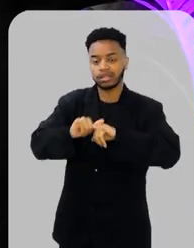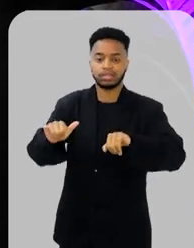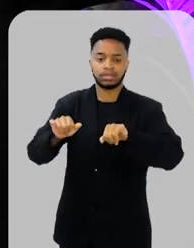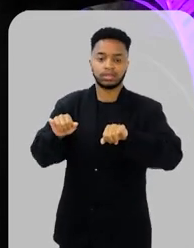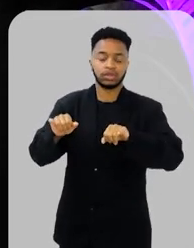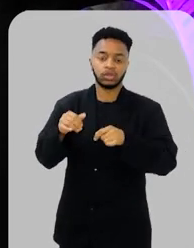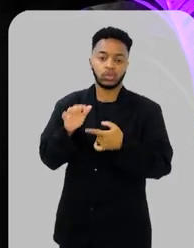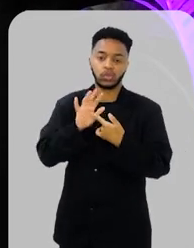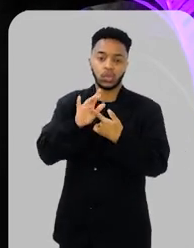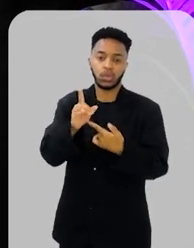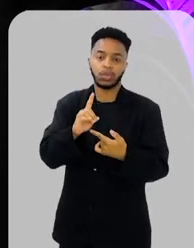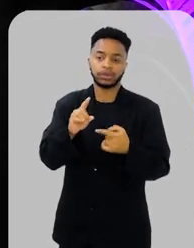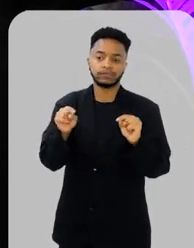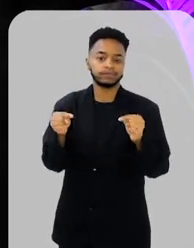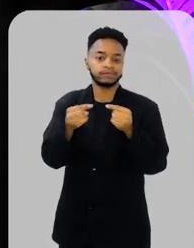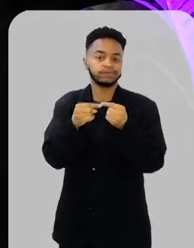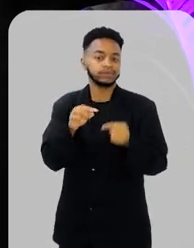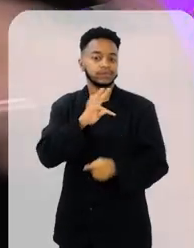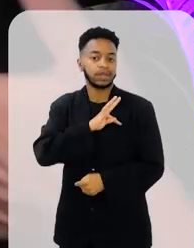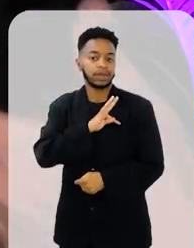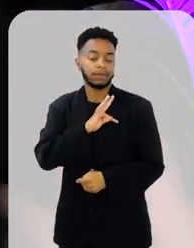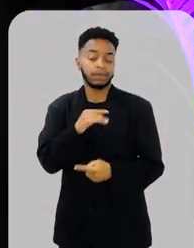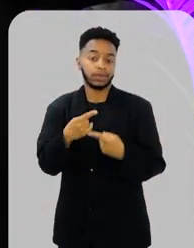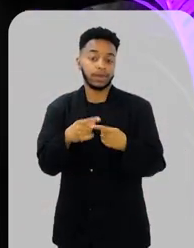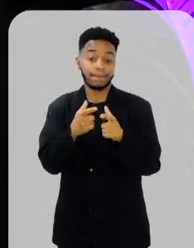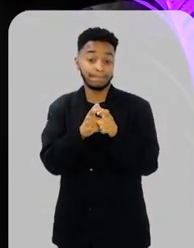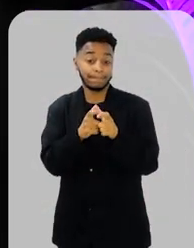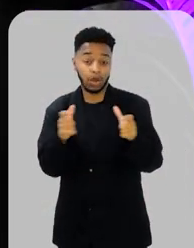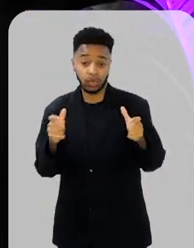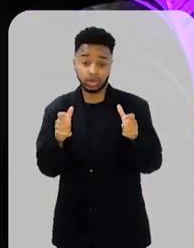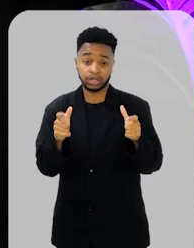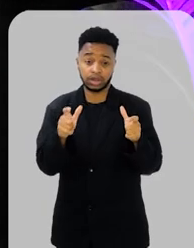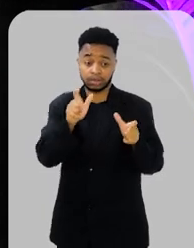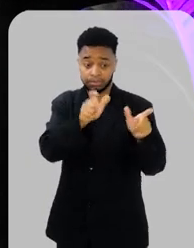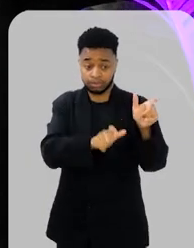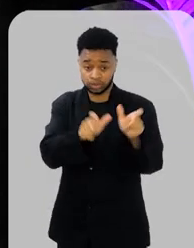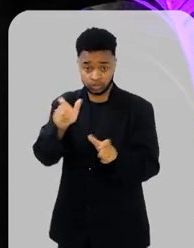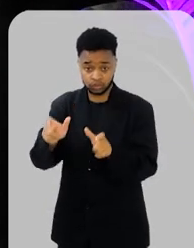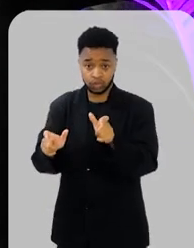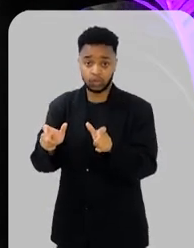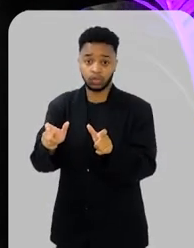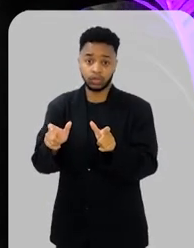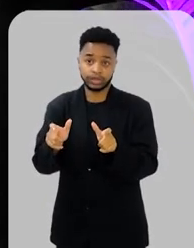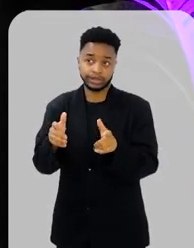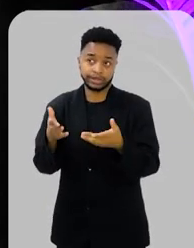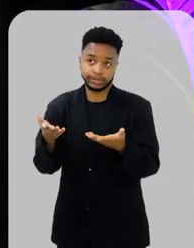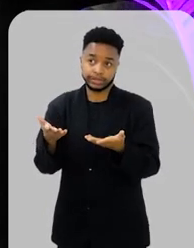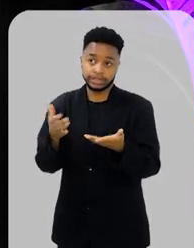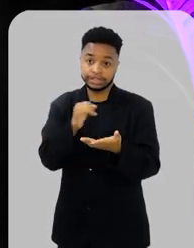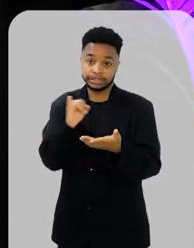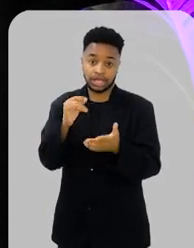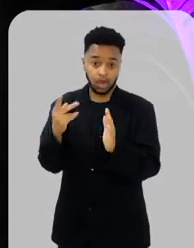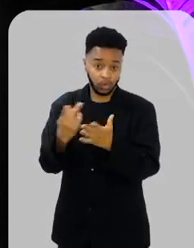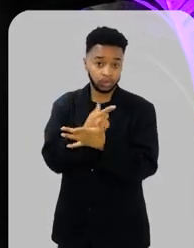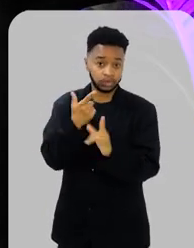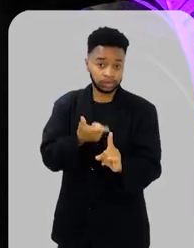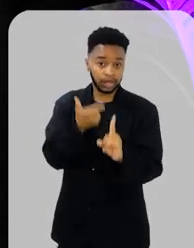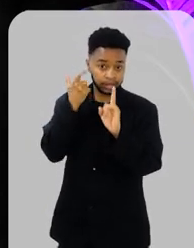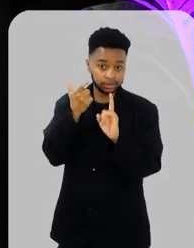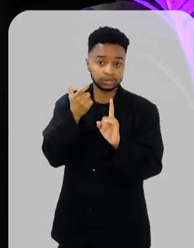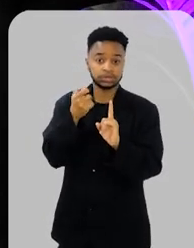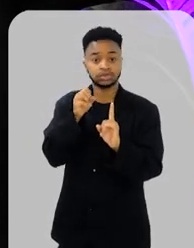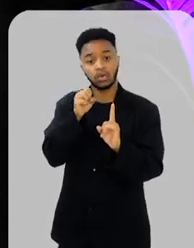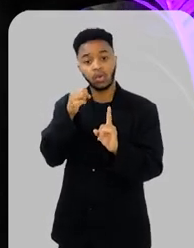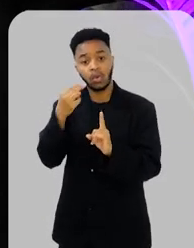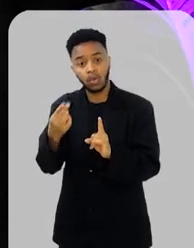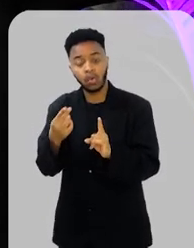aspecto técnico e concreto, porque da eficácia, a maior parte das pessoas que são eventualmente